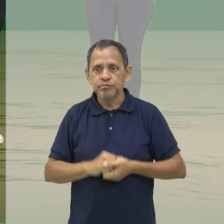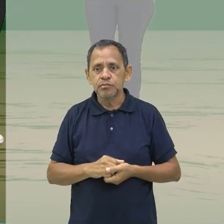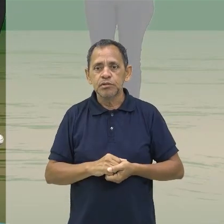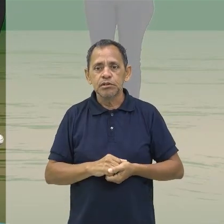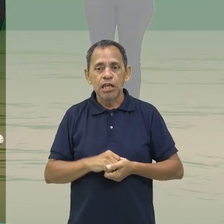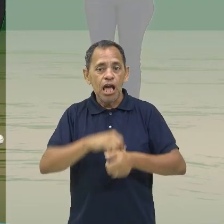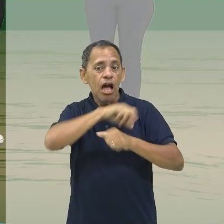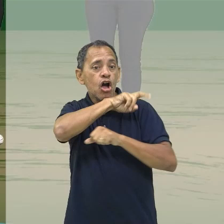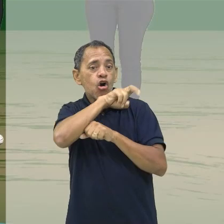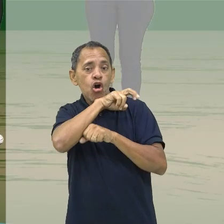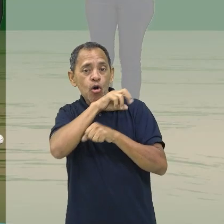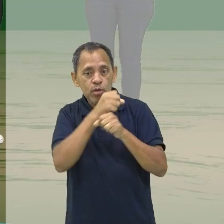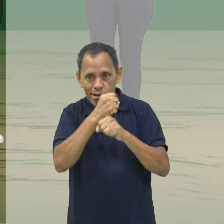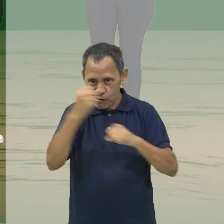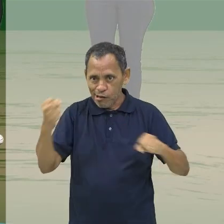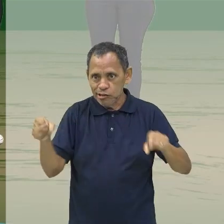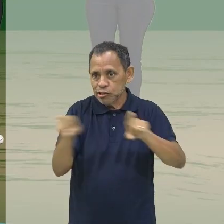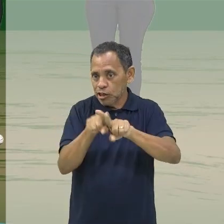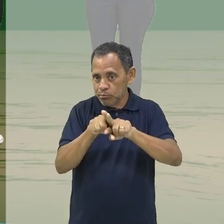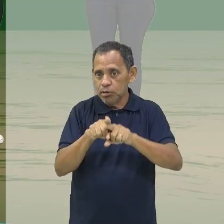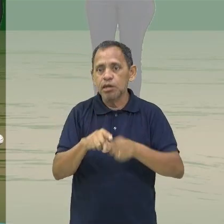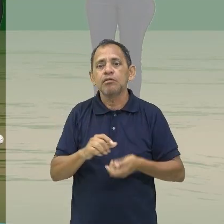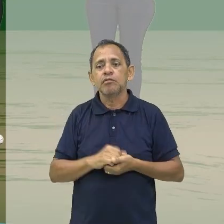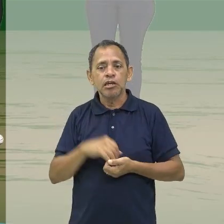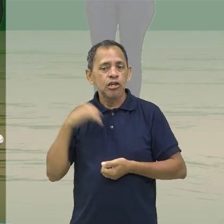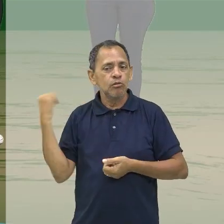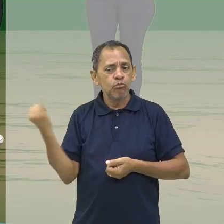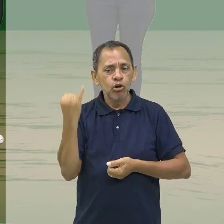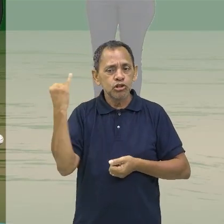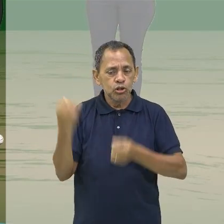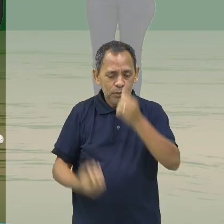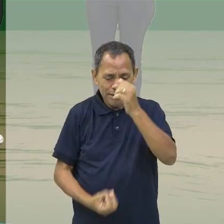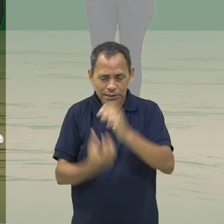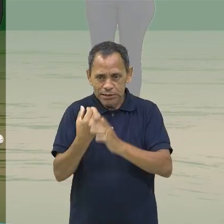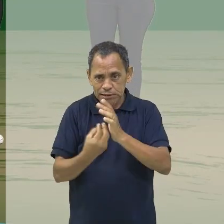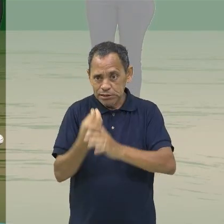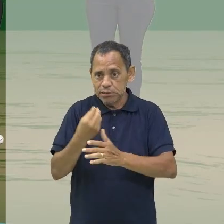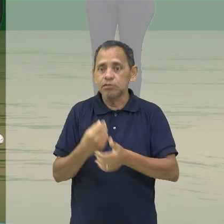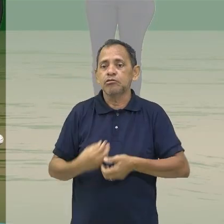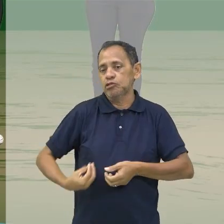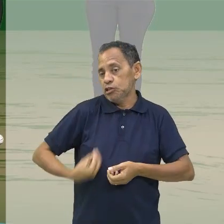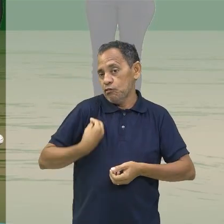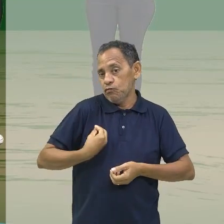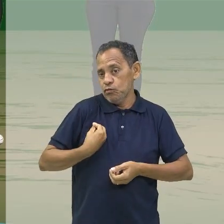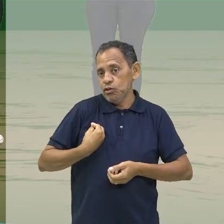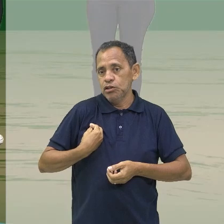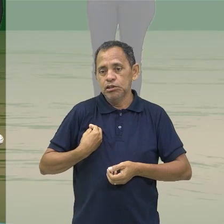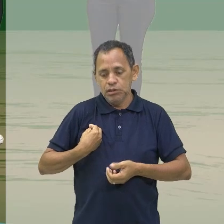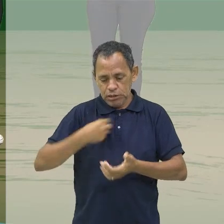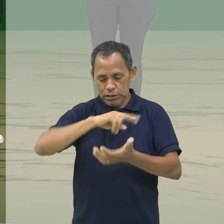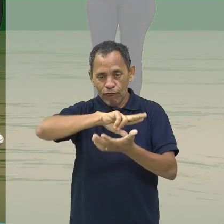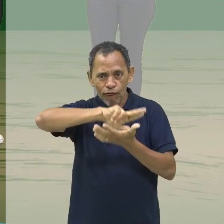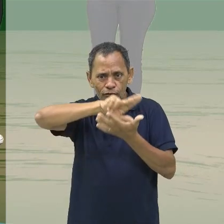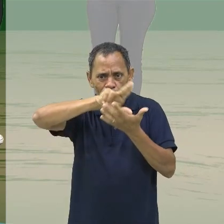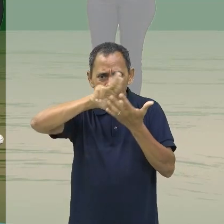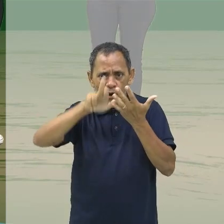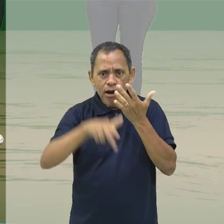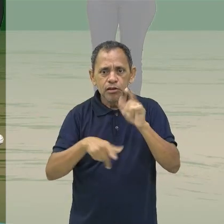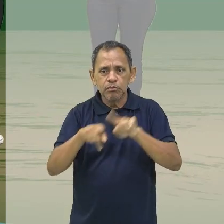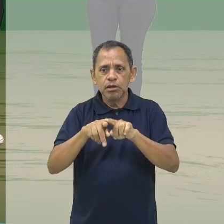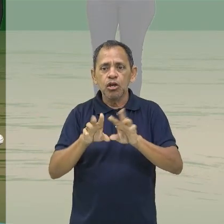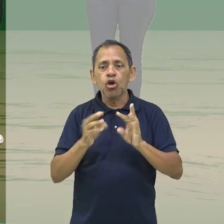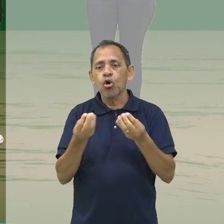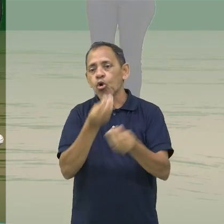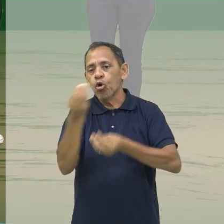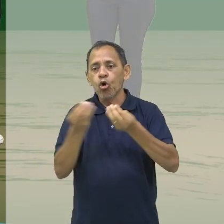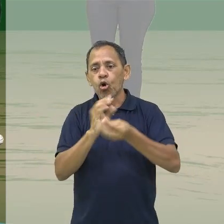uma relação fundamental da água no surgimento da vida e de tudo que existe. E como é composto, então,